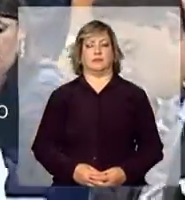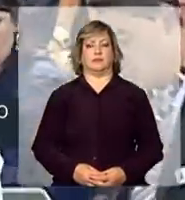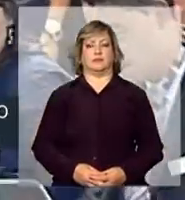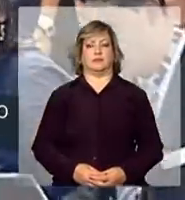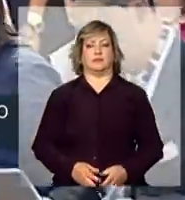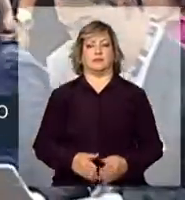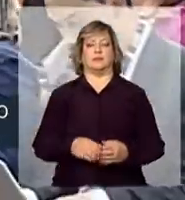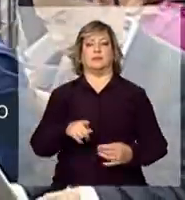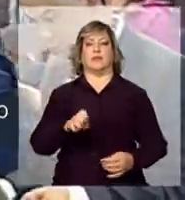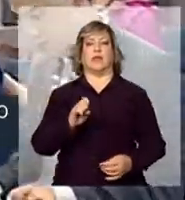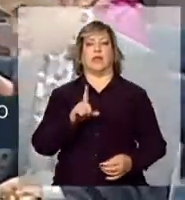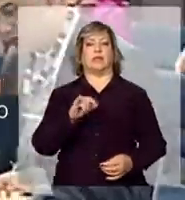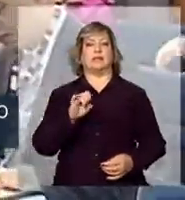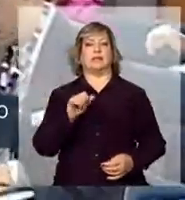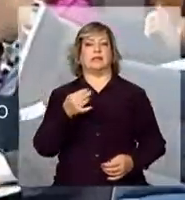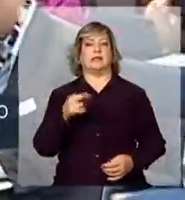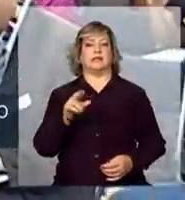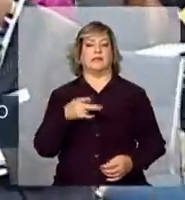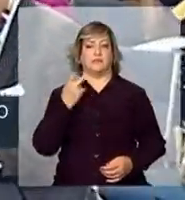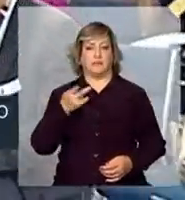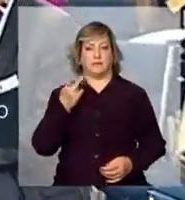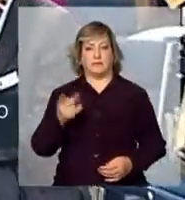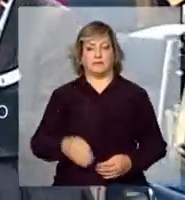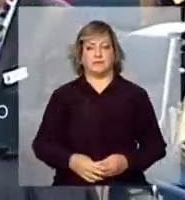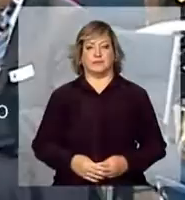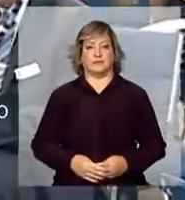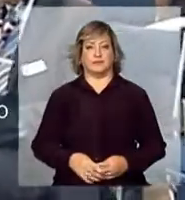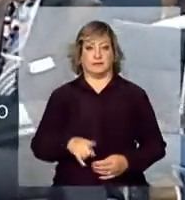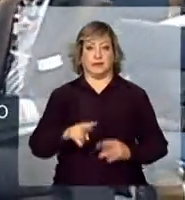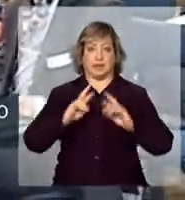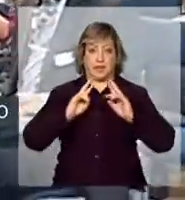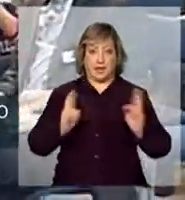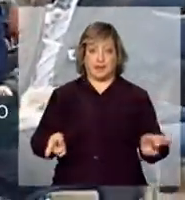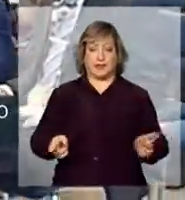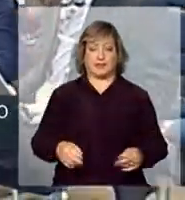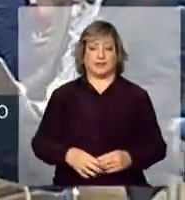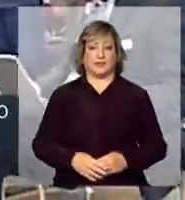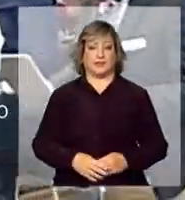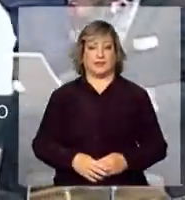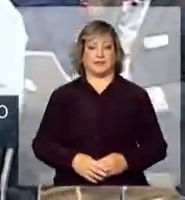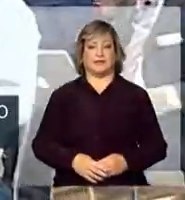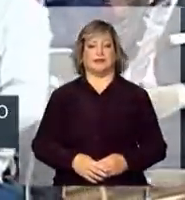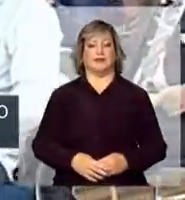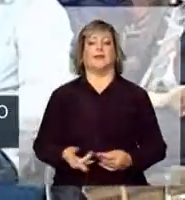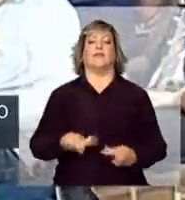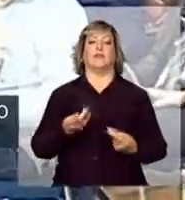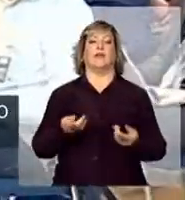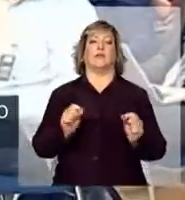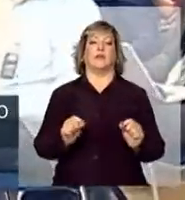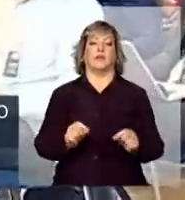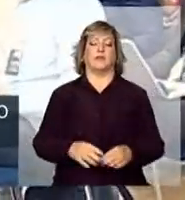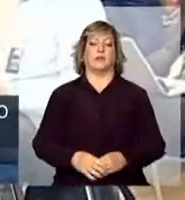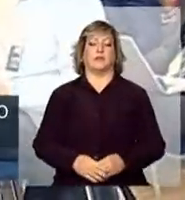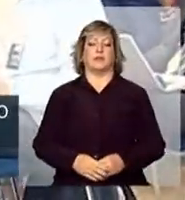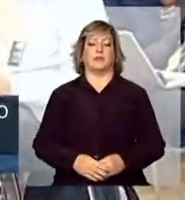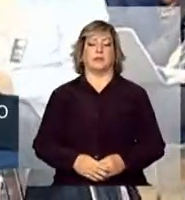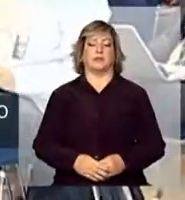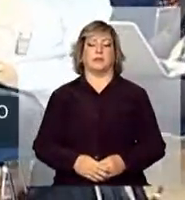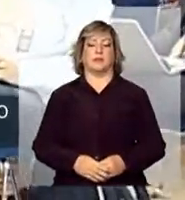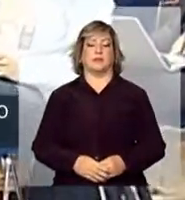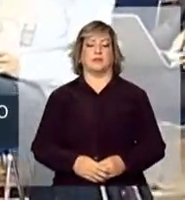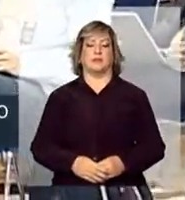e fala Lisandra reclamando aí fala o que que é